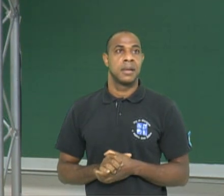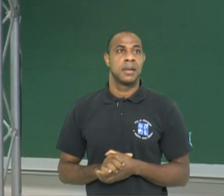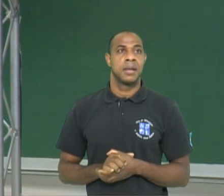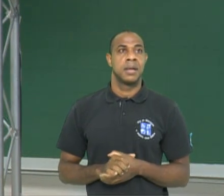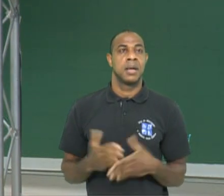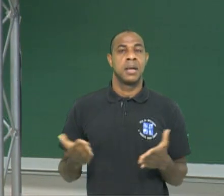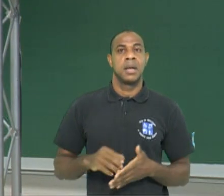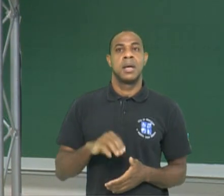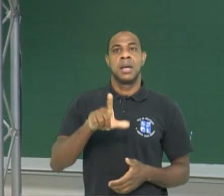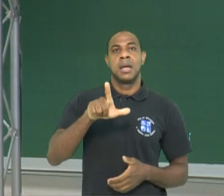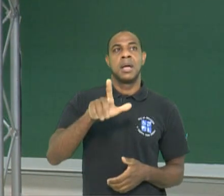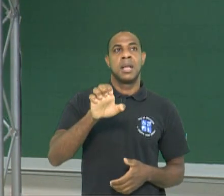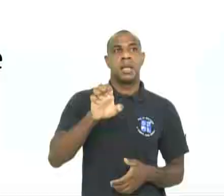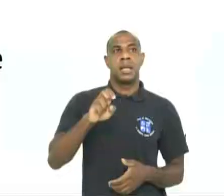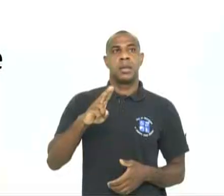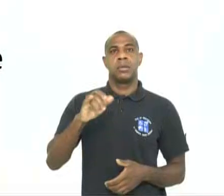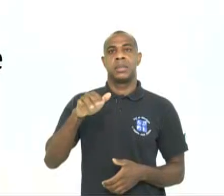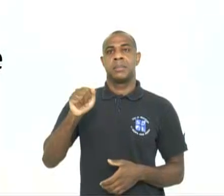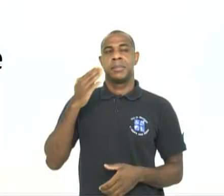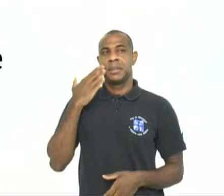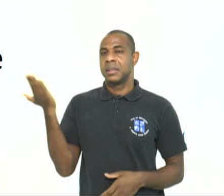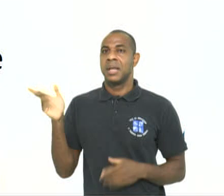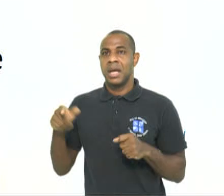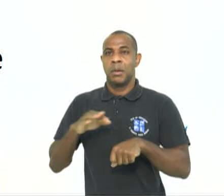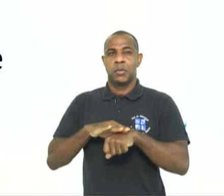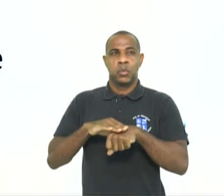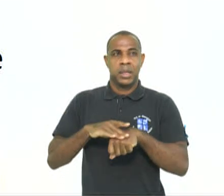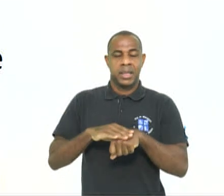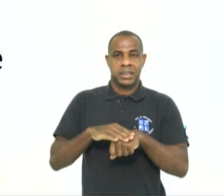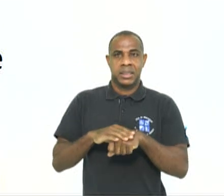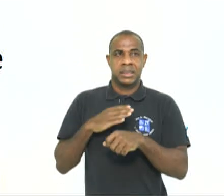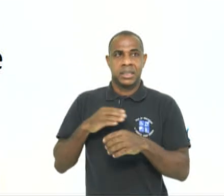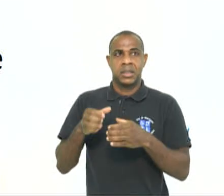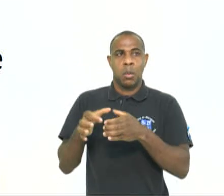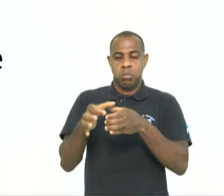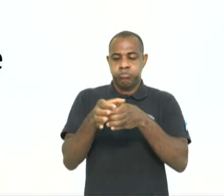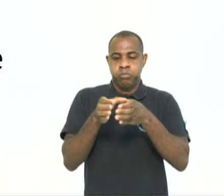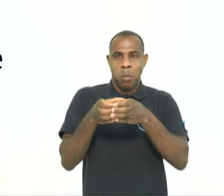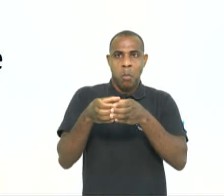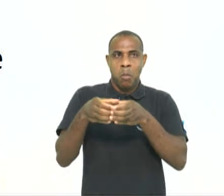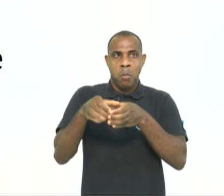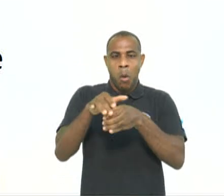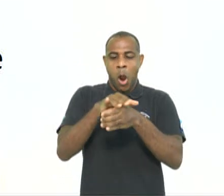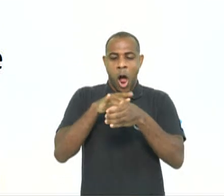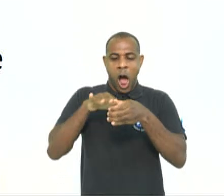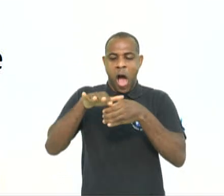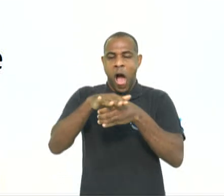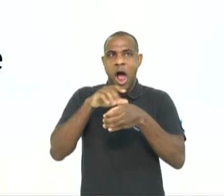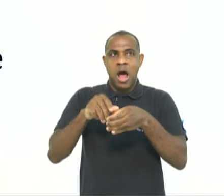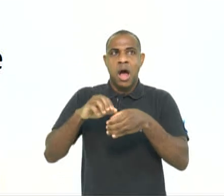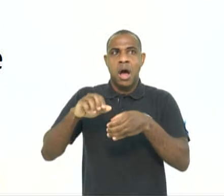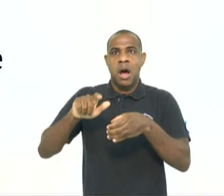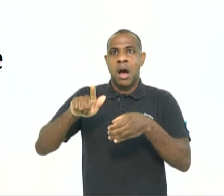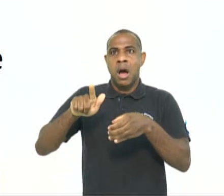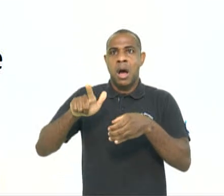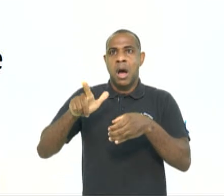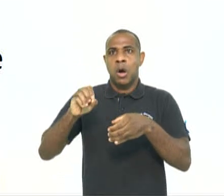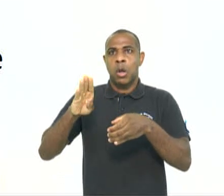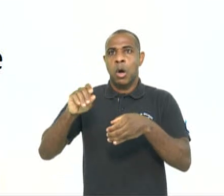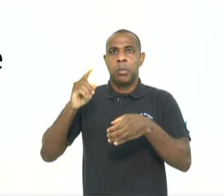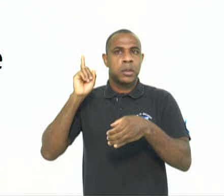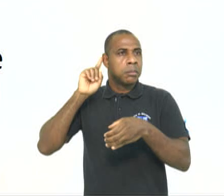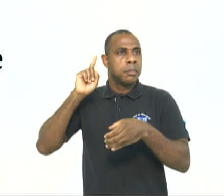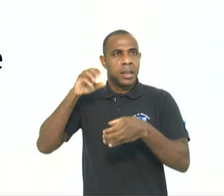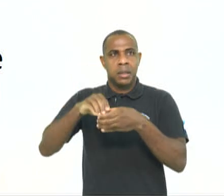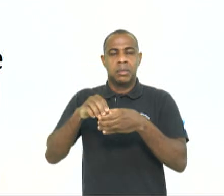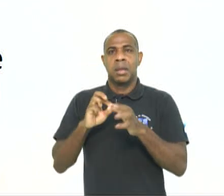E a leucemia, gente, é uma doença que afeta os glóbulos brancos, os leucócitos, né? do indivíduo, ou seja, a doença atinge as células